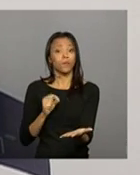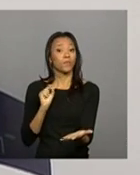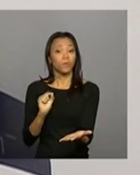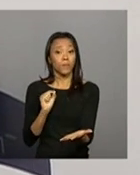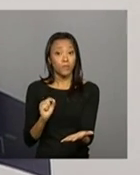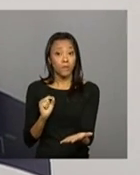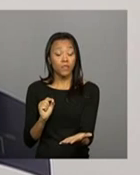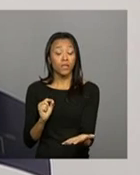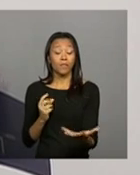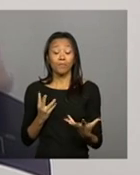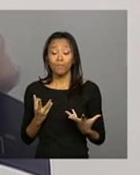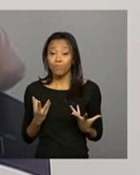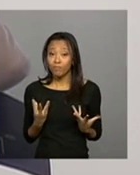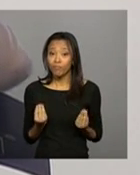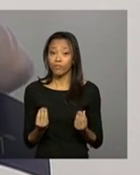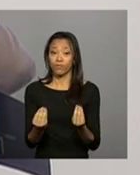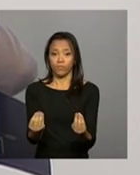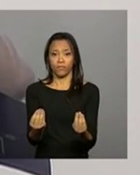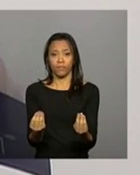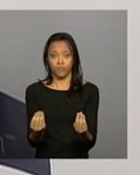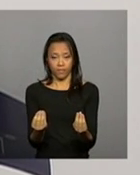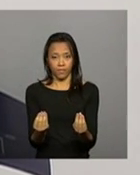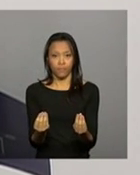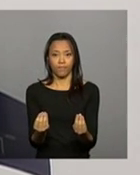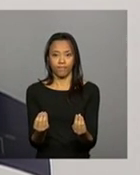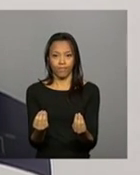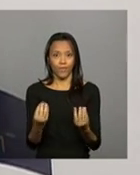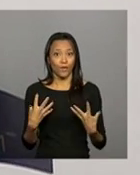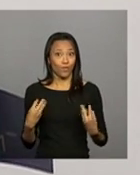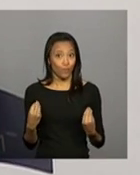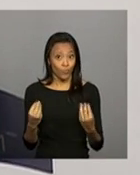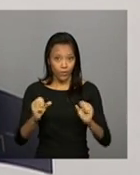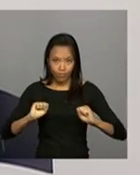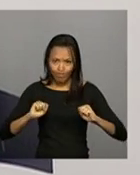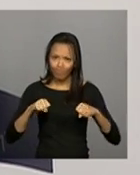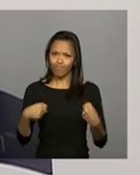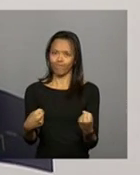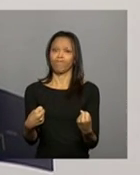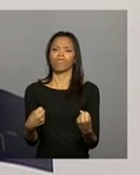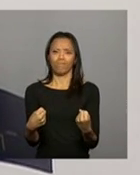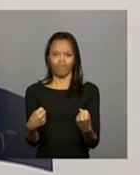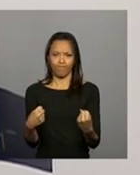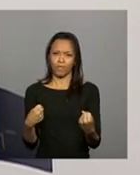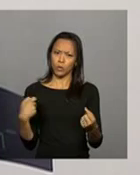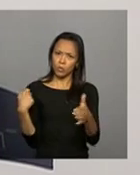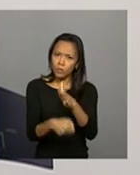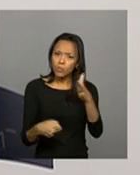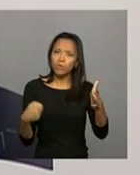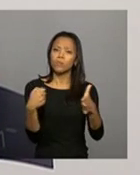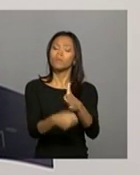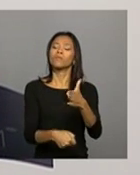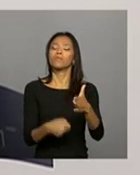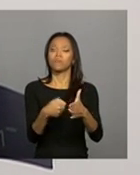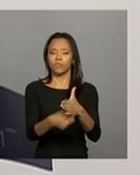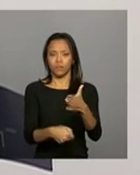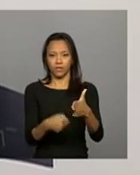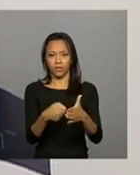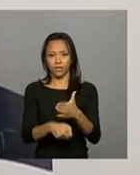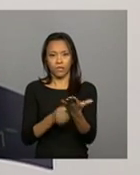muita, mas muita, muita energia, muita garra e